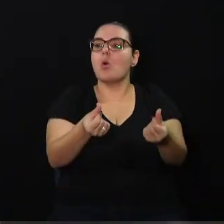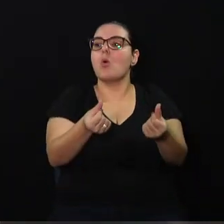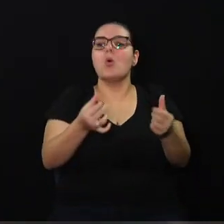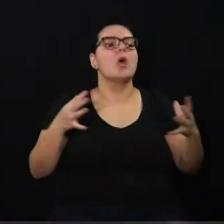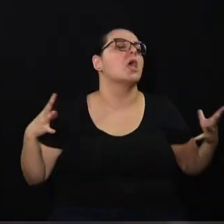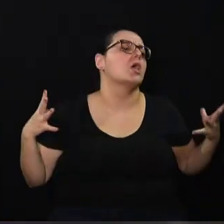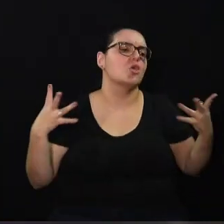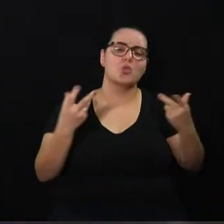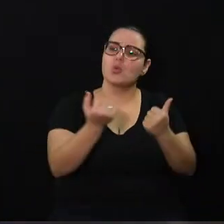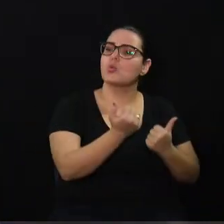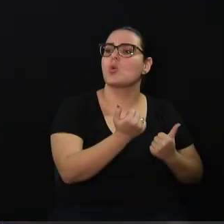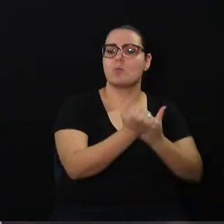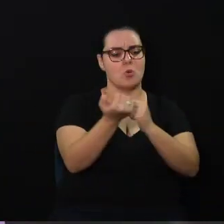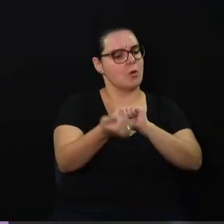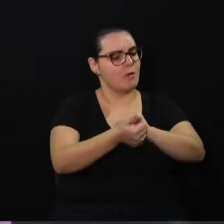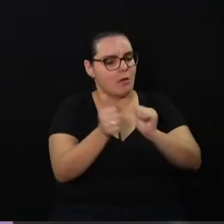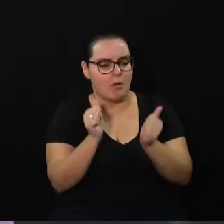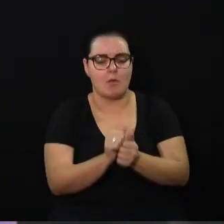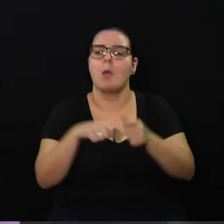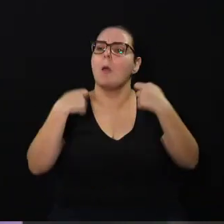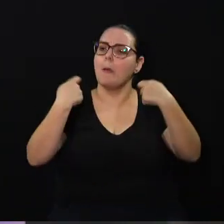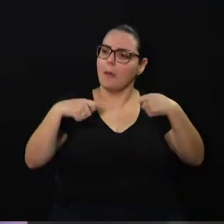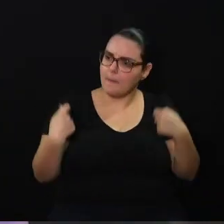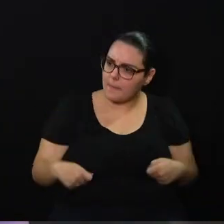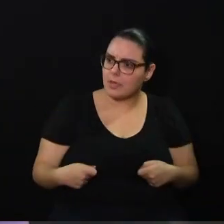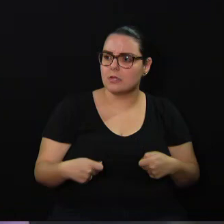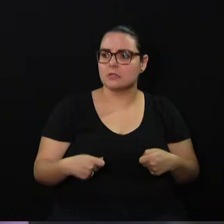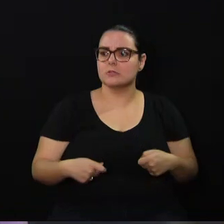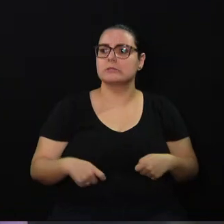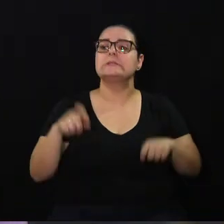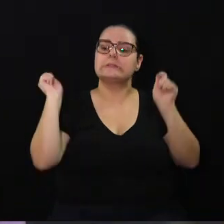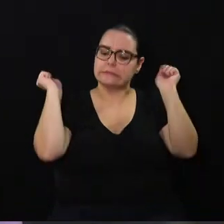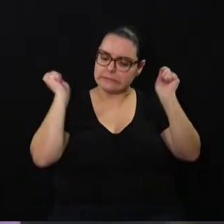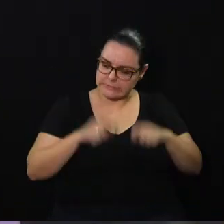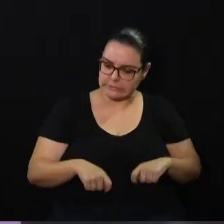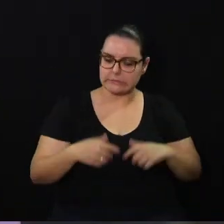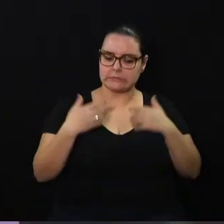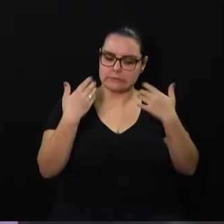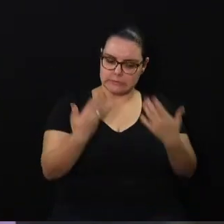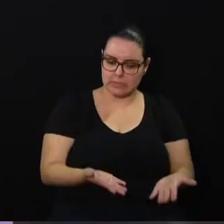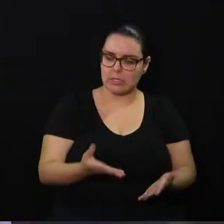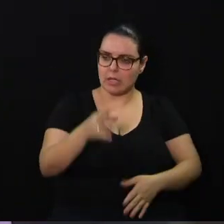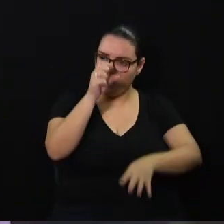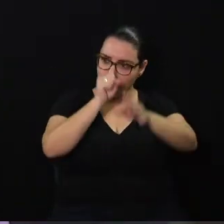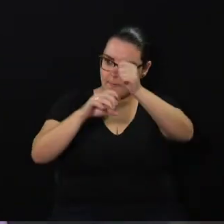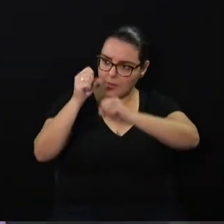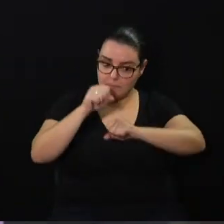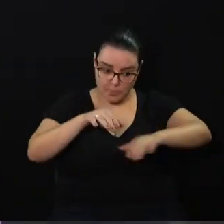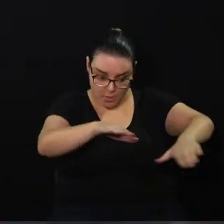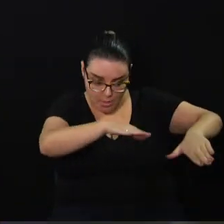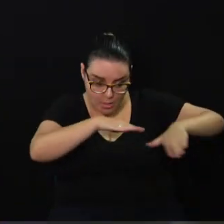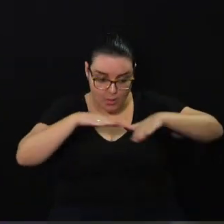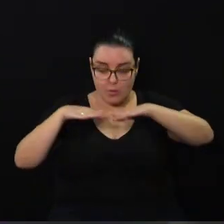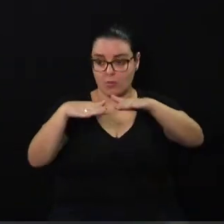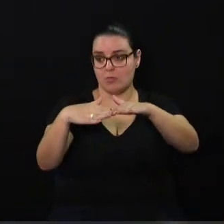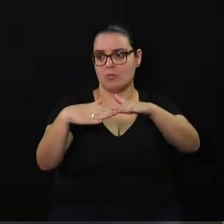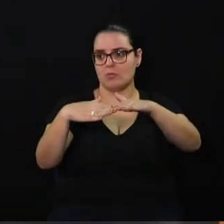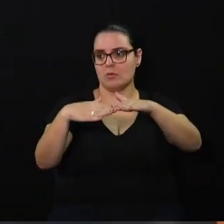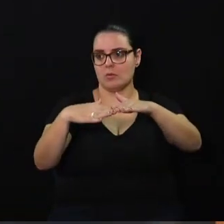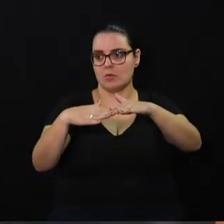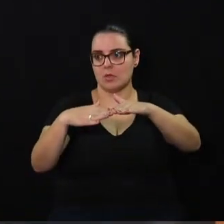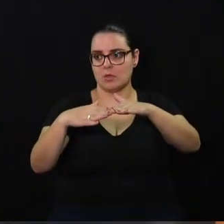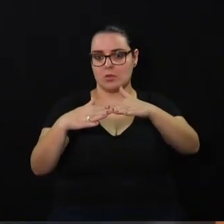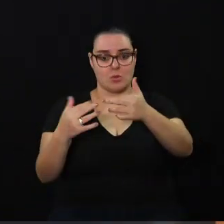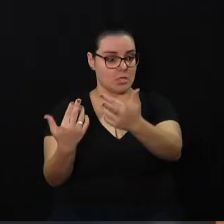apoios e as adaptações necessárias que garantam o que essa criança aprenda em igualdade de condições com as demais que estão